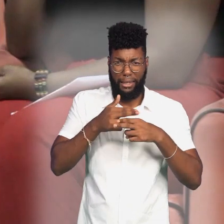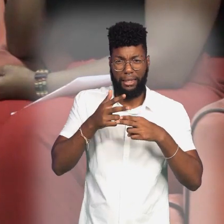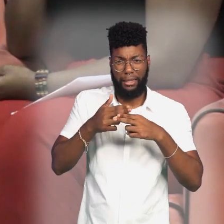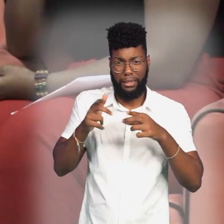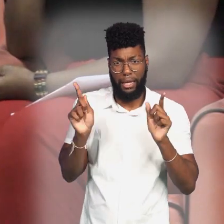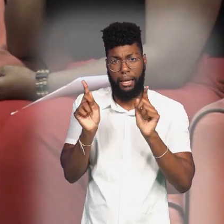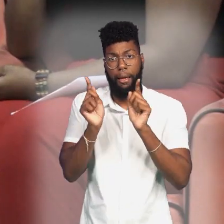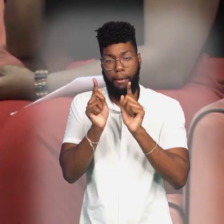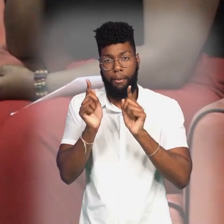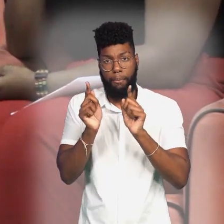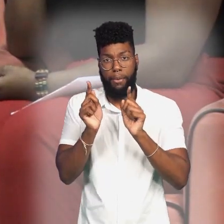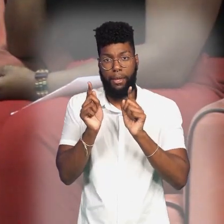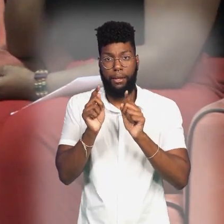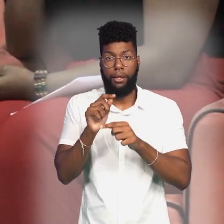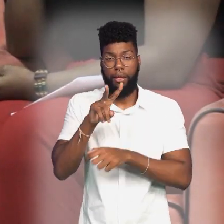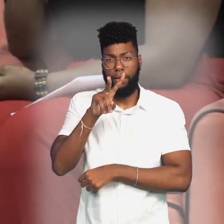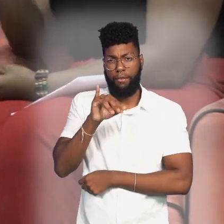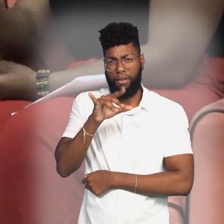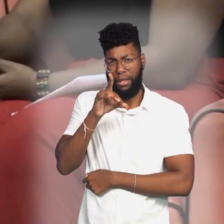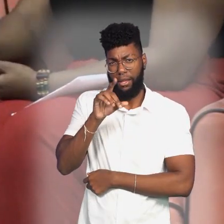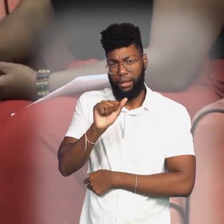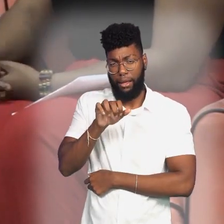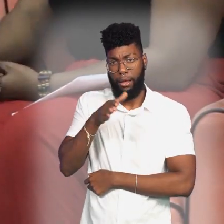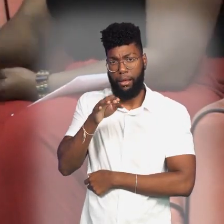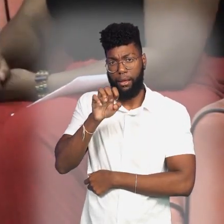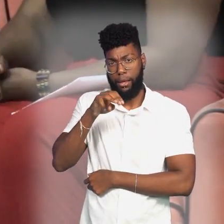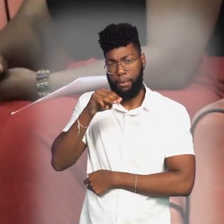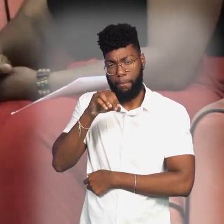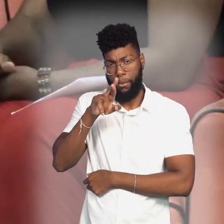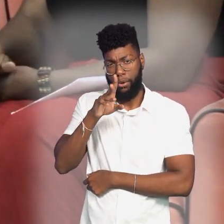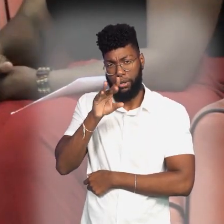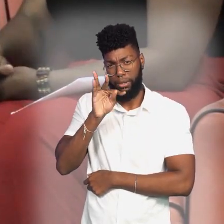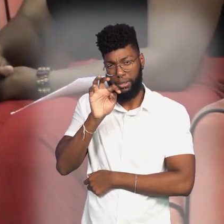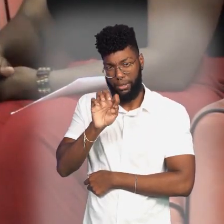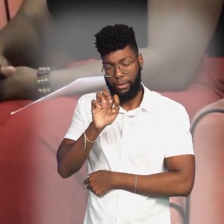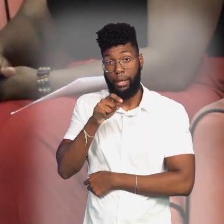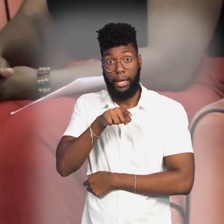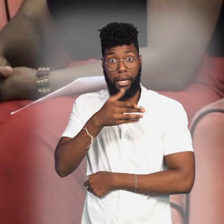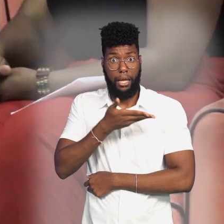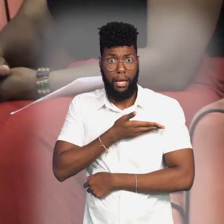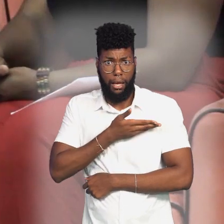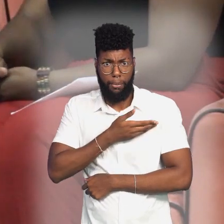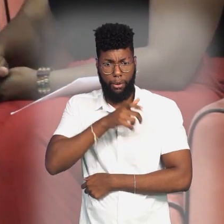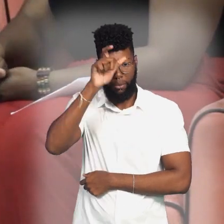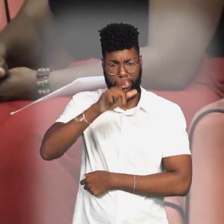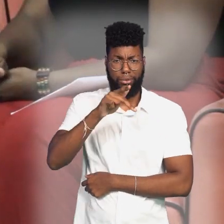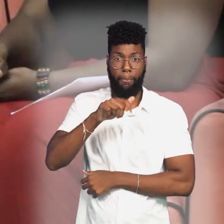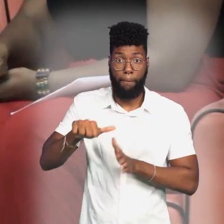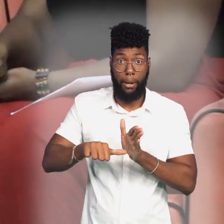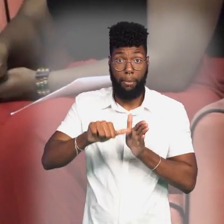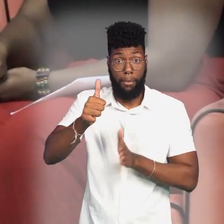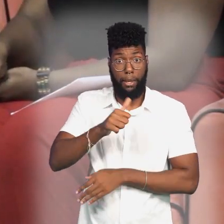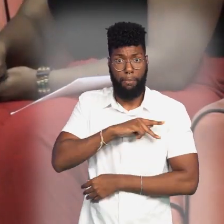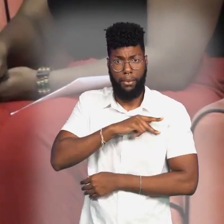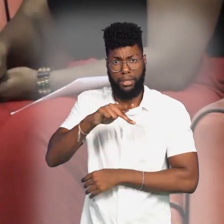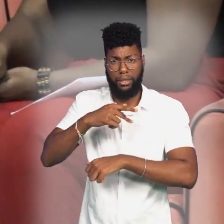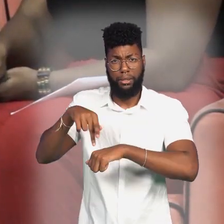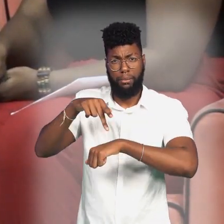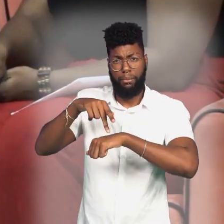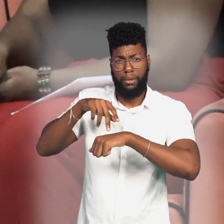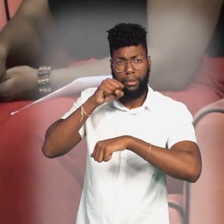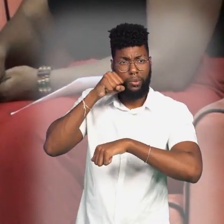era embaixador. E ele era muito amigo também do primeiro presidente do Senegal, que foi ele